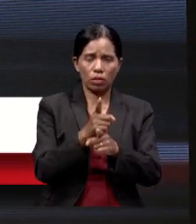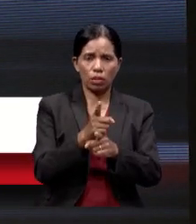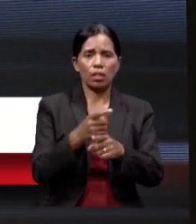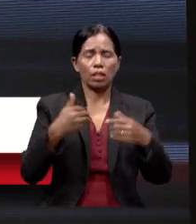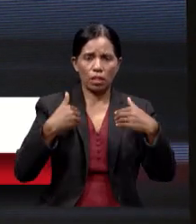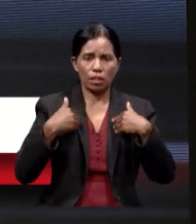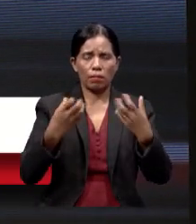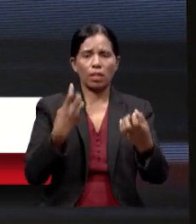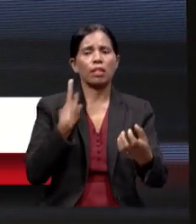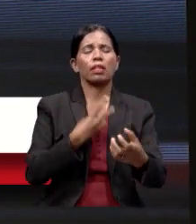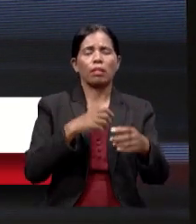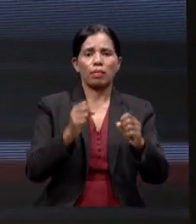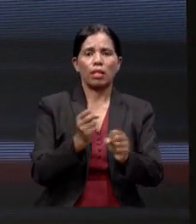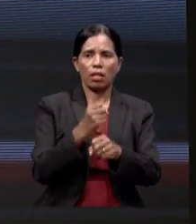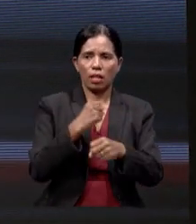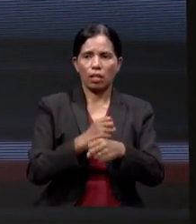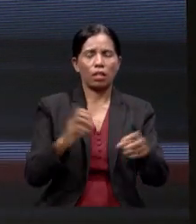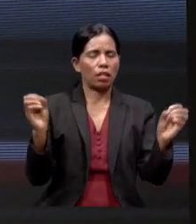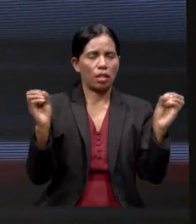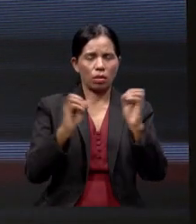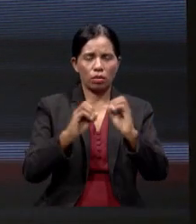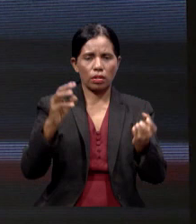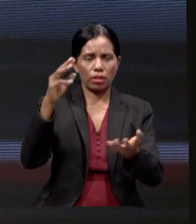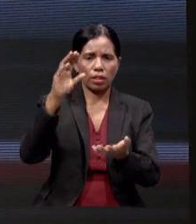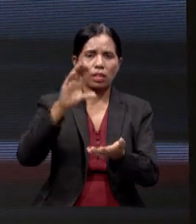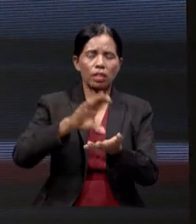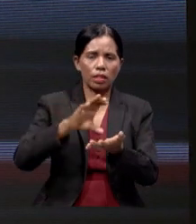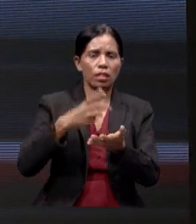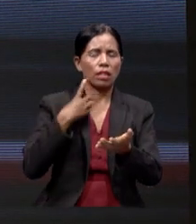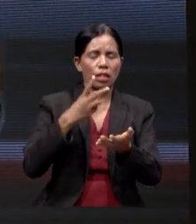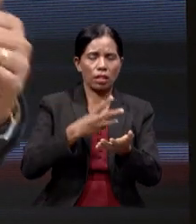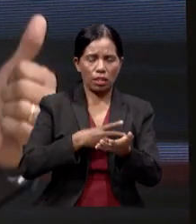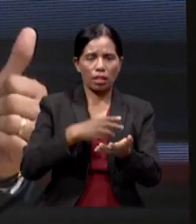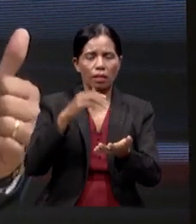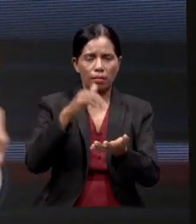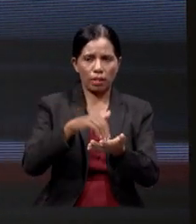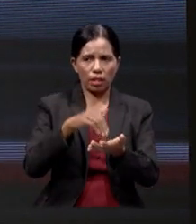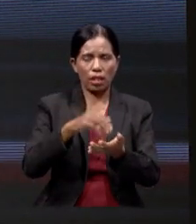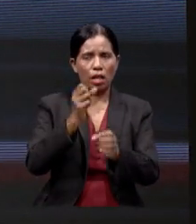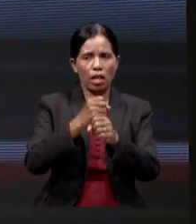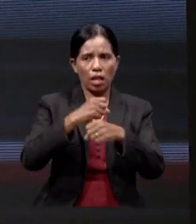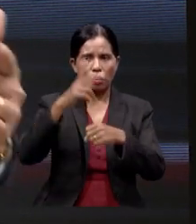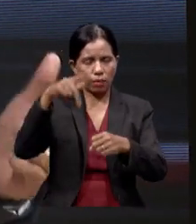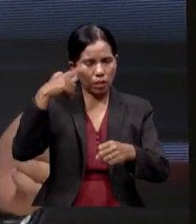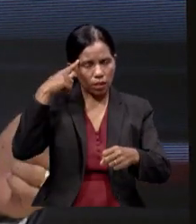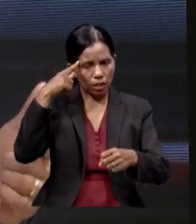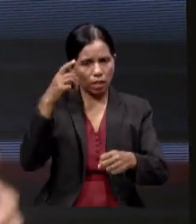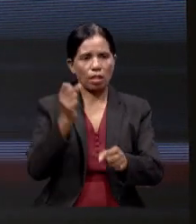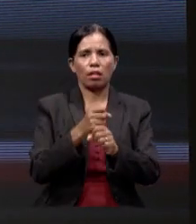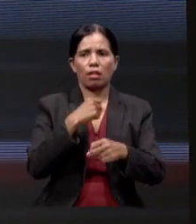bele halo i la os siense sir nebe ke ita fera ulu makas ma kita bele halo por exemplo halo politika halo